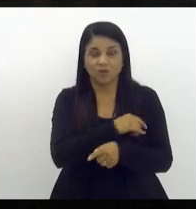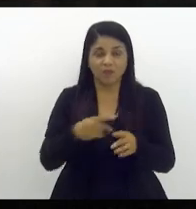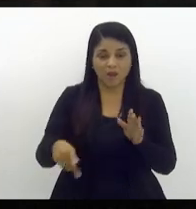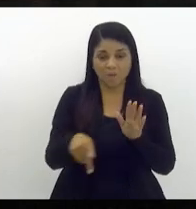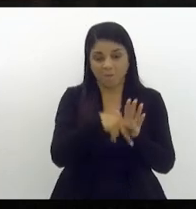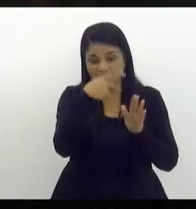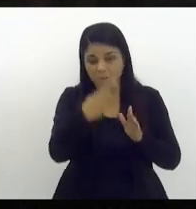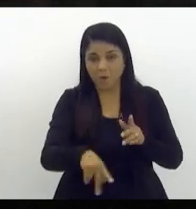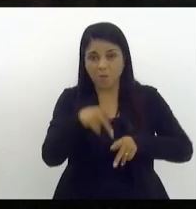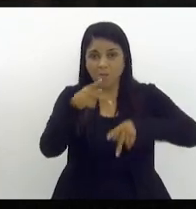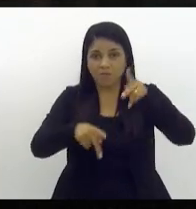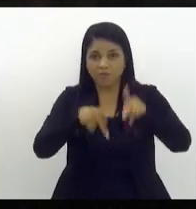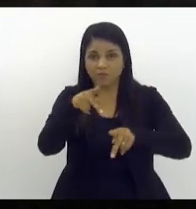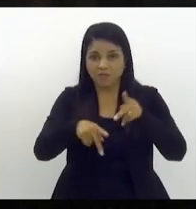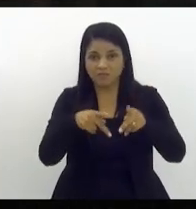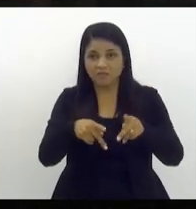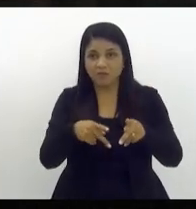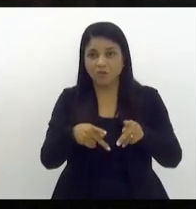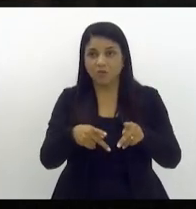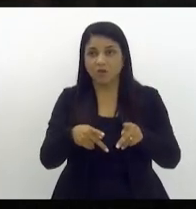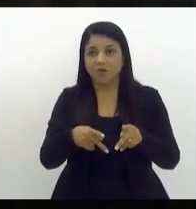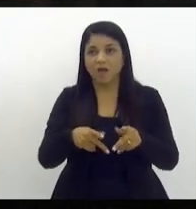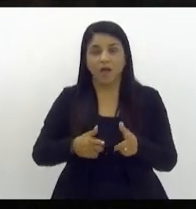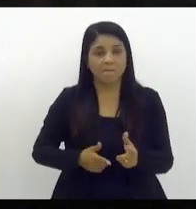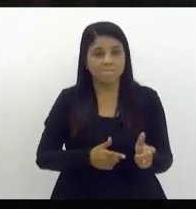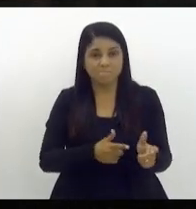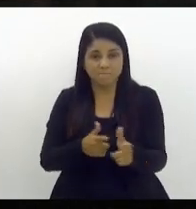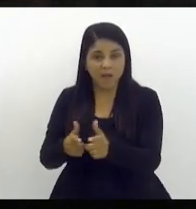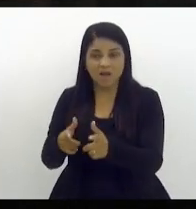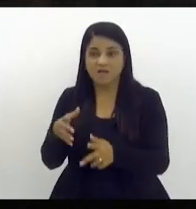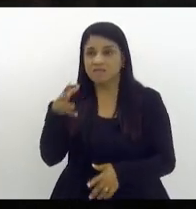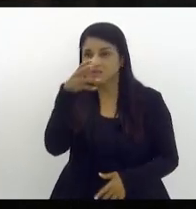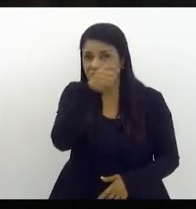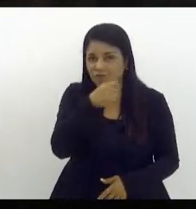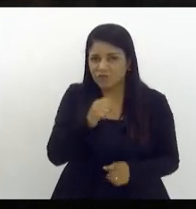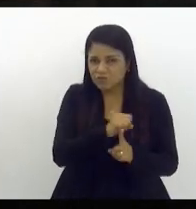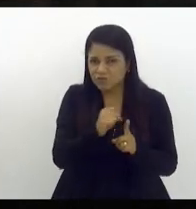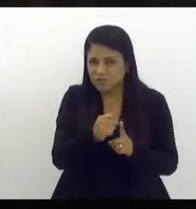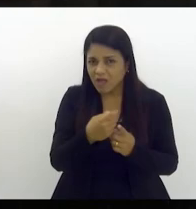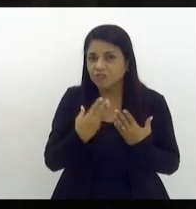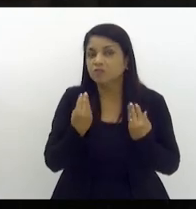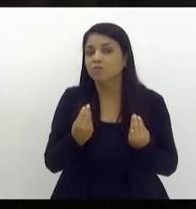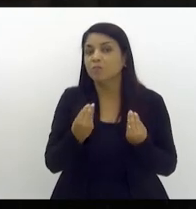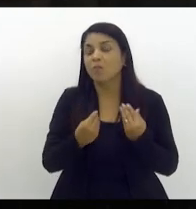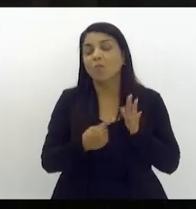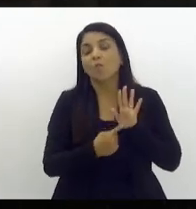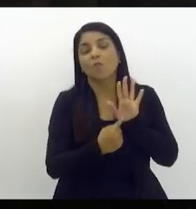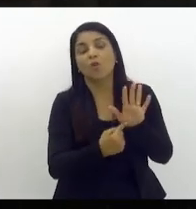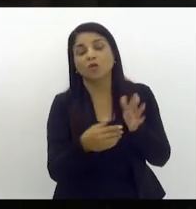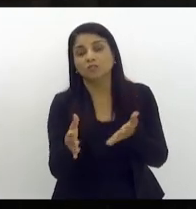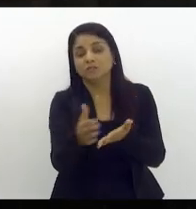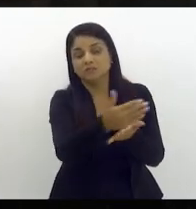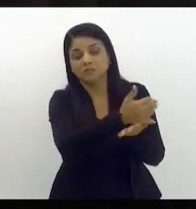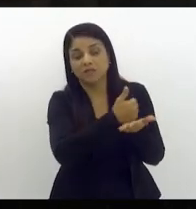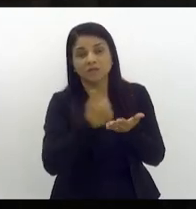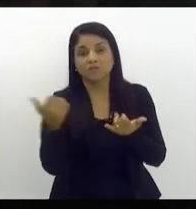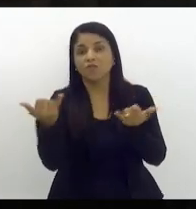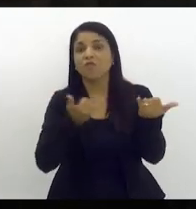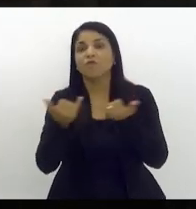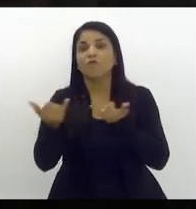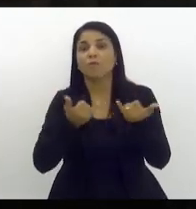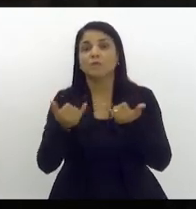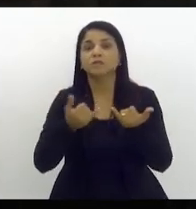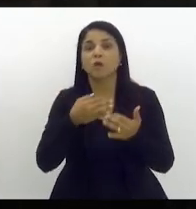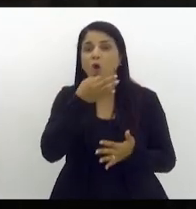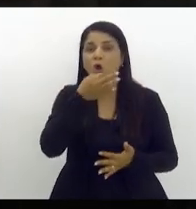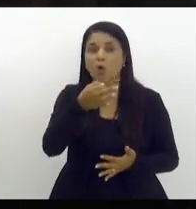própria população? Onde a bala salvou uma sociedade? Nos mostrem, eu quero dados, eu quero informações.